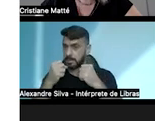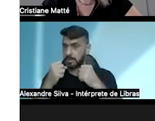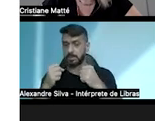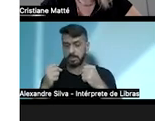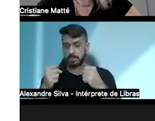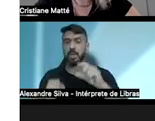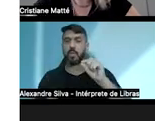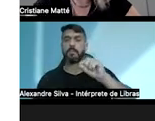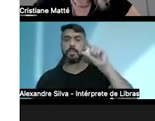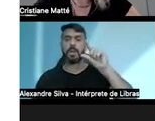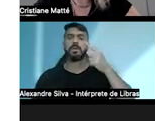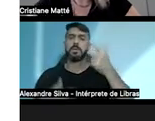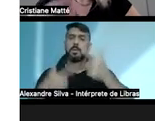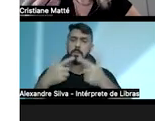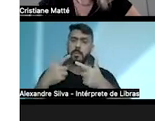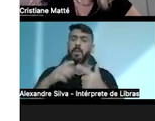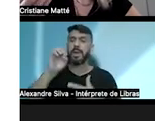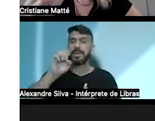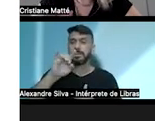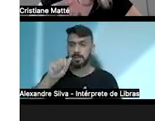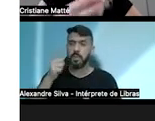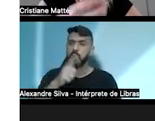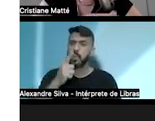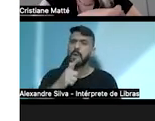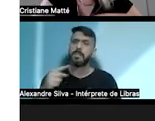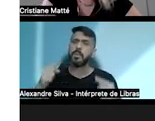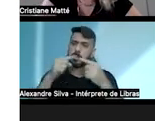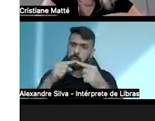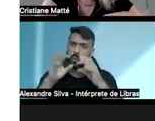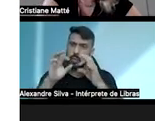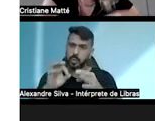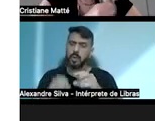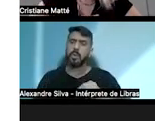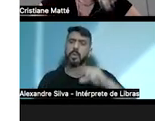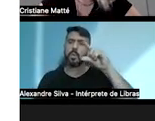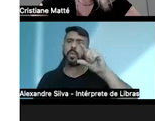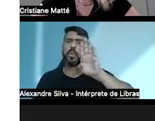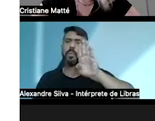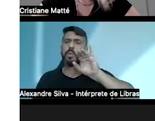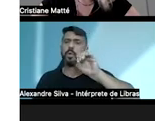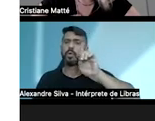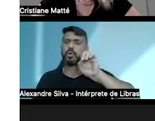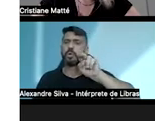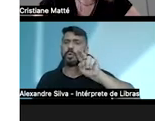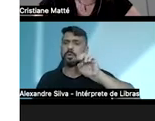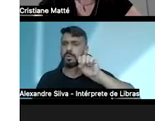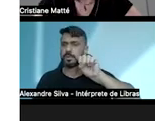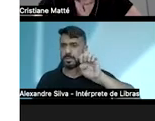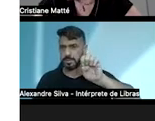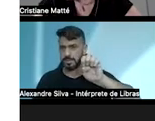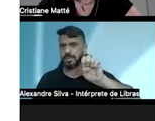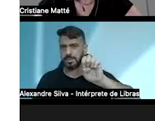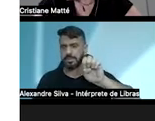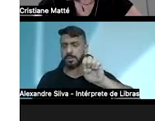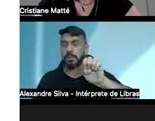Ele aumenta a atividade dessas enzimas, que é condizente com o efeito do aumento da biogênese mitocondrial que a gente já tinha observado antes. E o